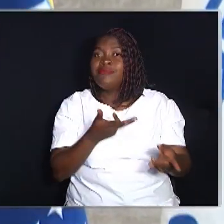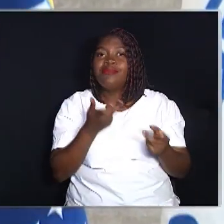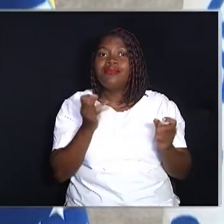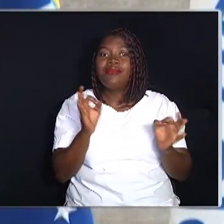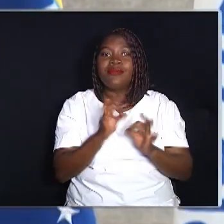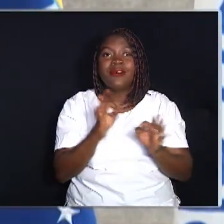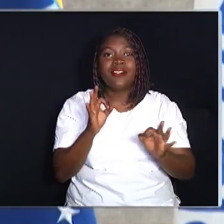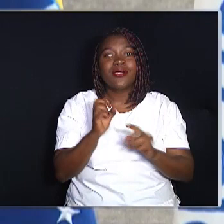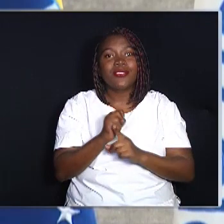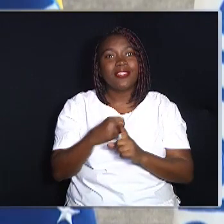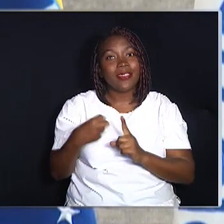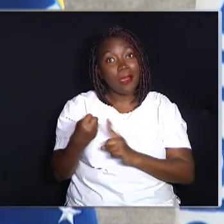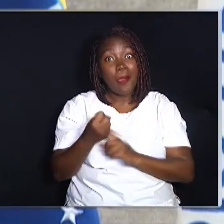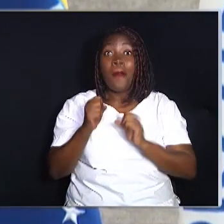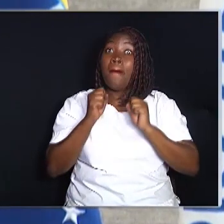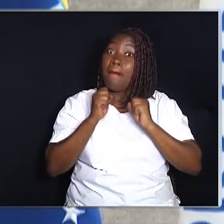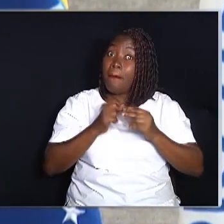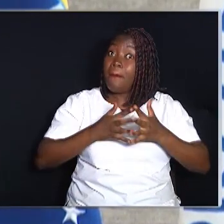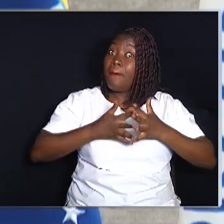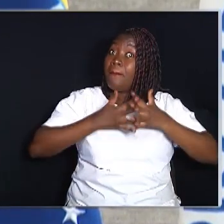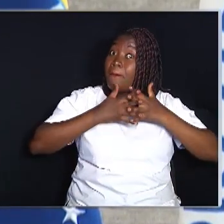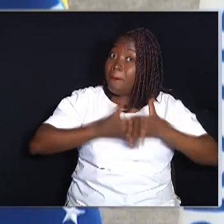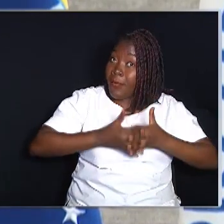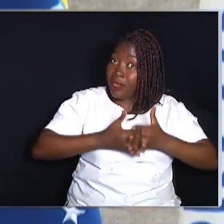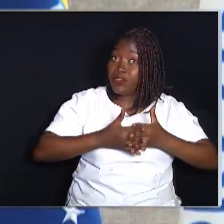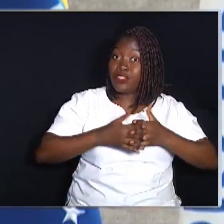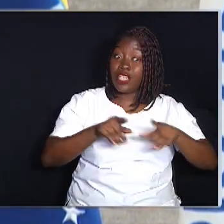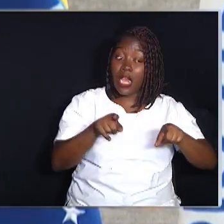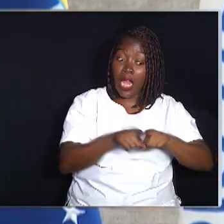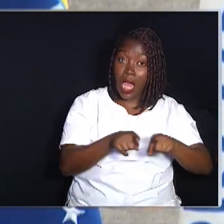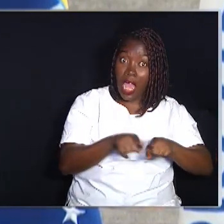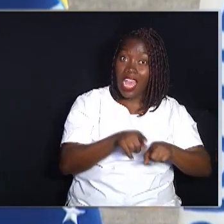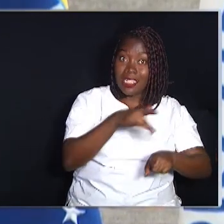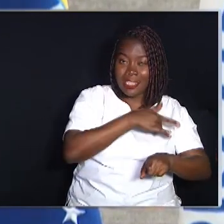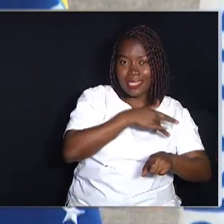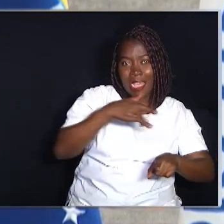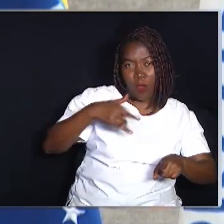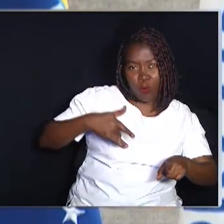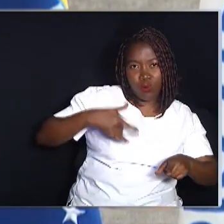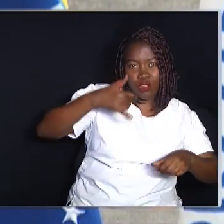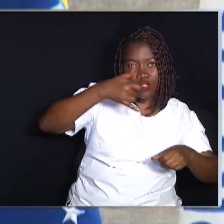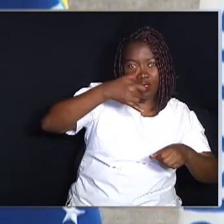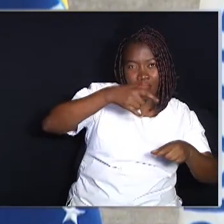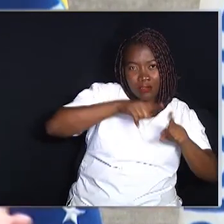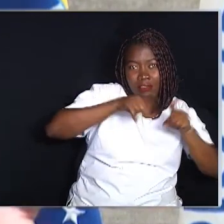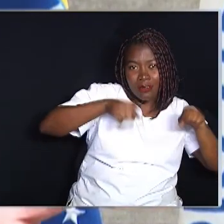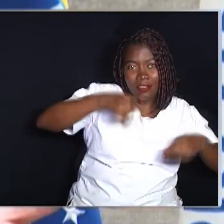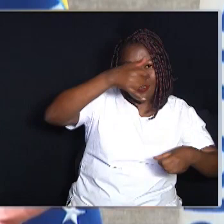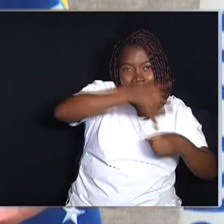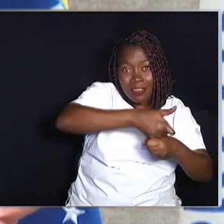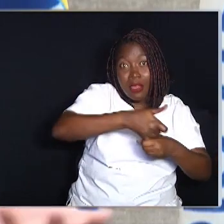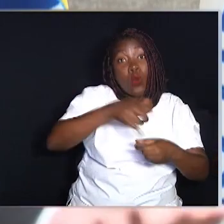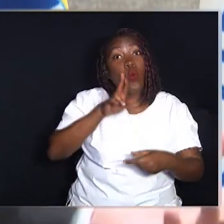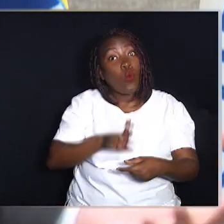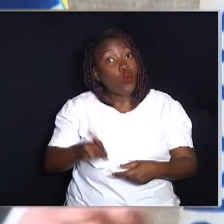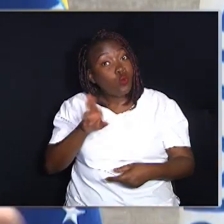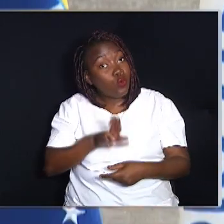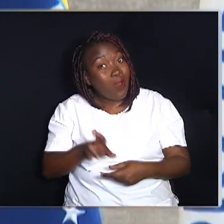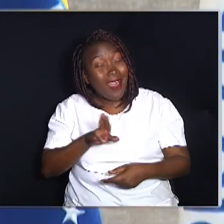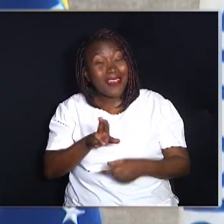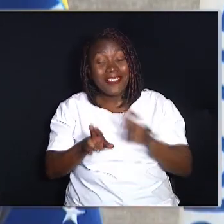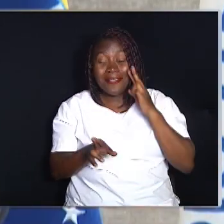isso pode prejudicar tanto a saúde do frentista, do usuário. E a gente viu